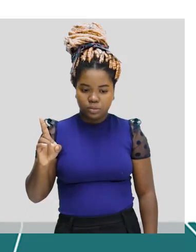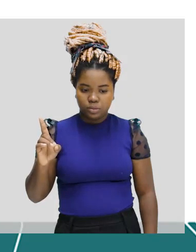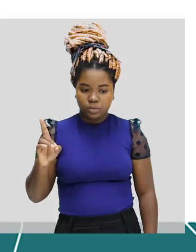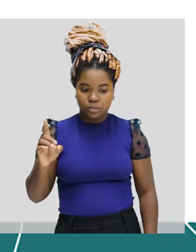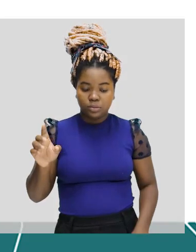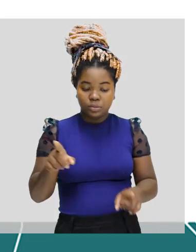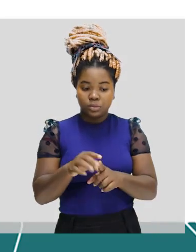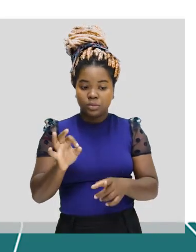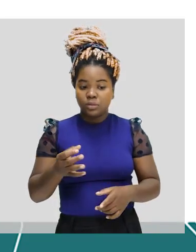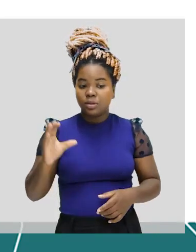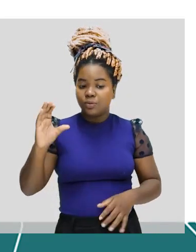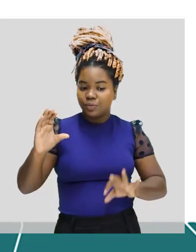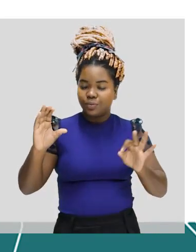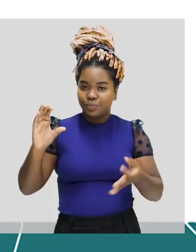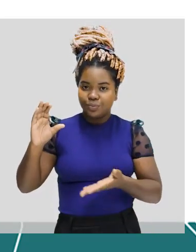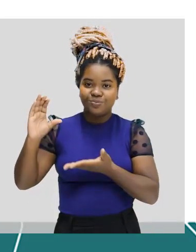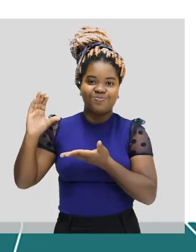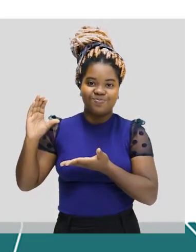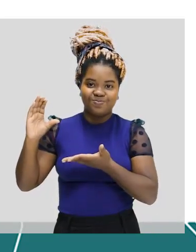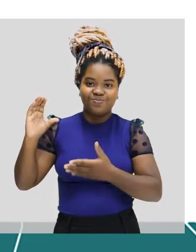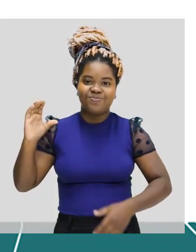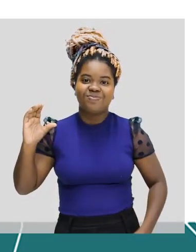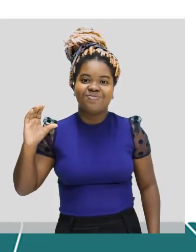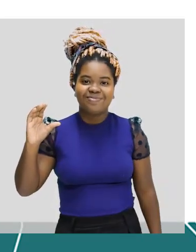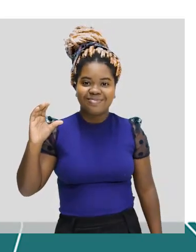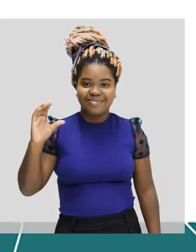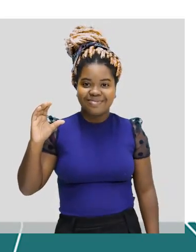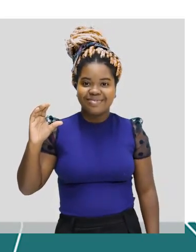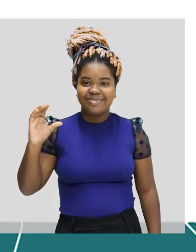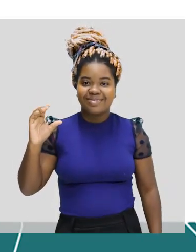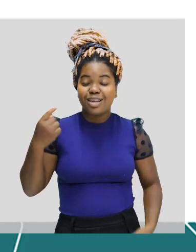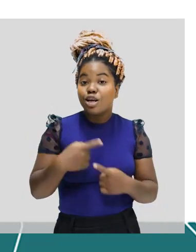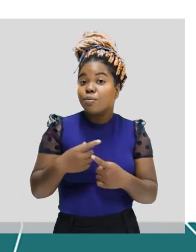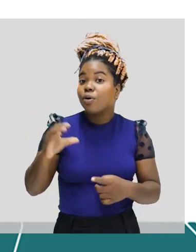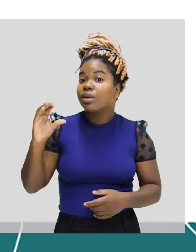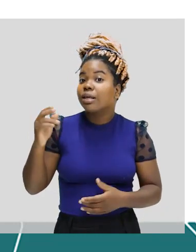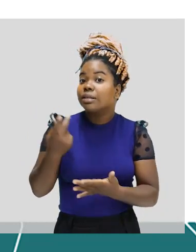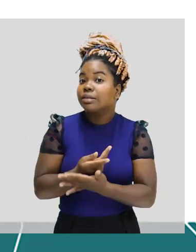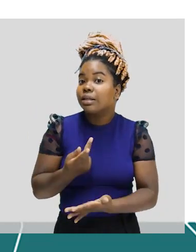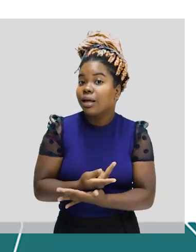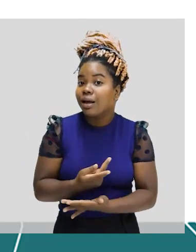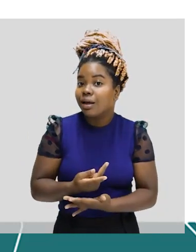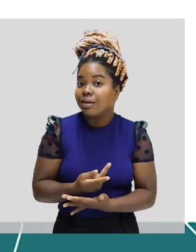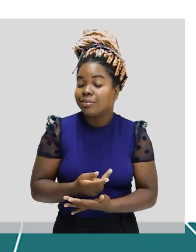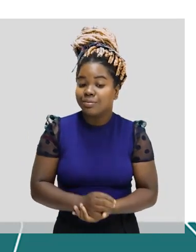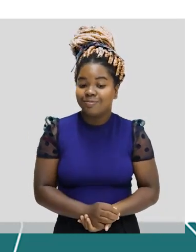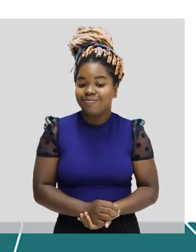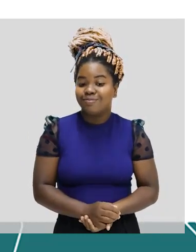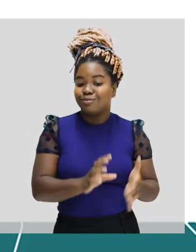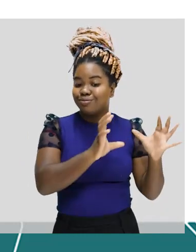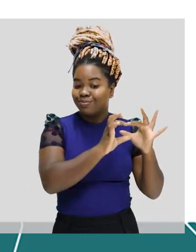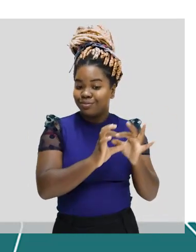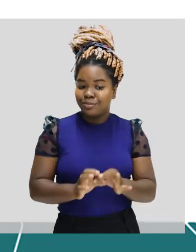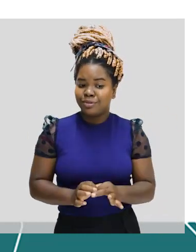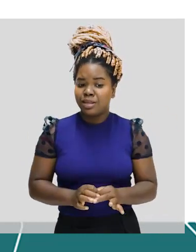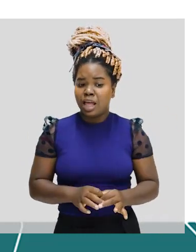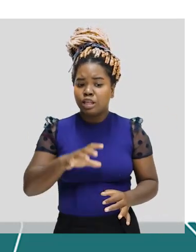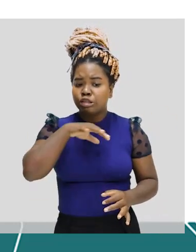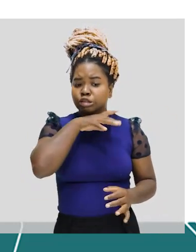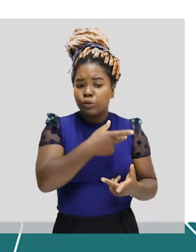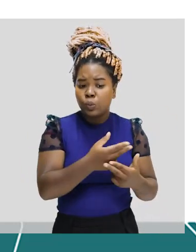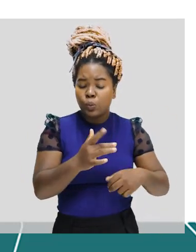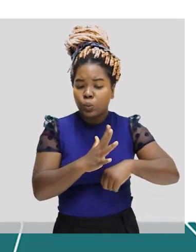está certo. Então, a única que está incorreta é a letra C. Por que a letra C está errada? Porque eu estou falando no contexto de um animal que